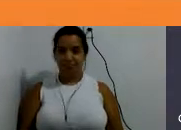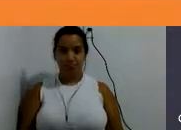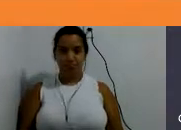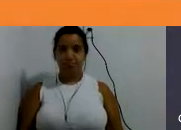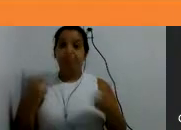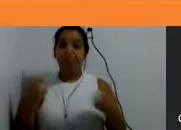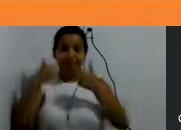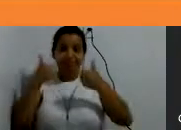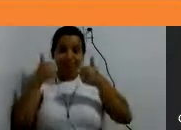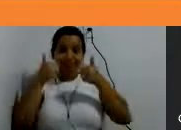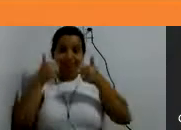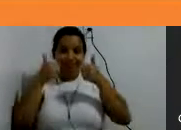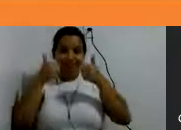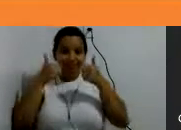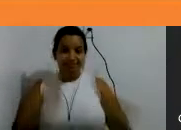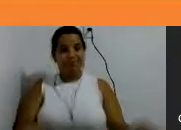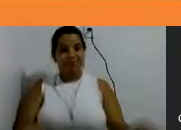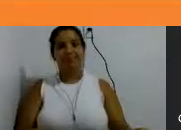Sim.